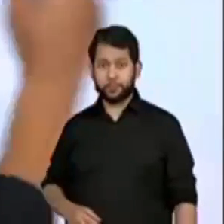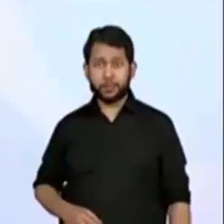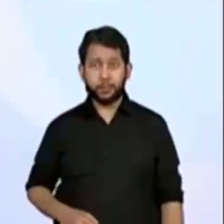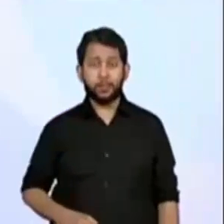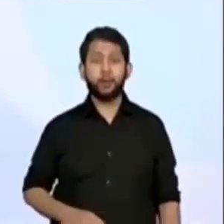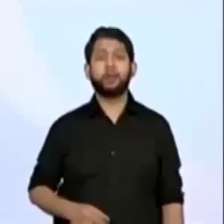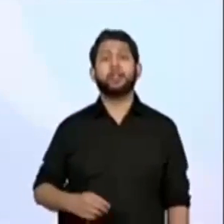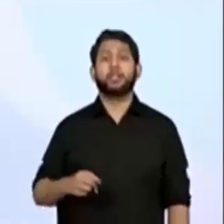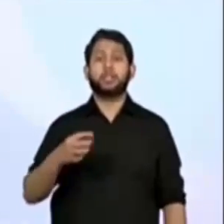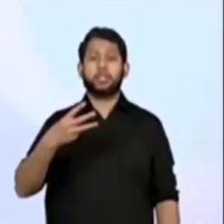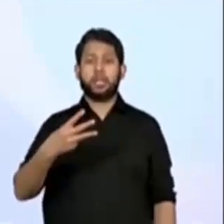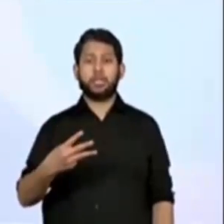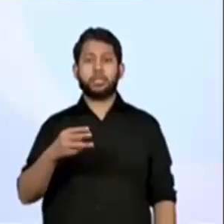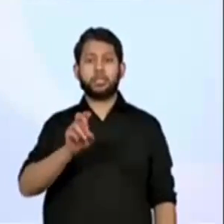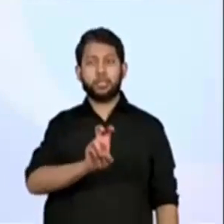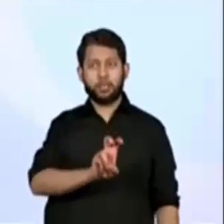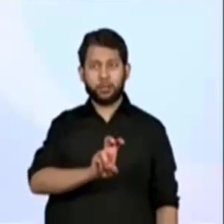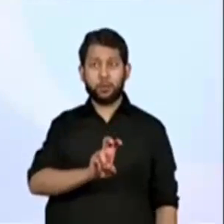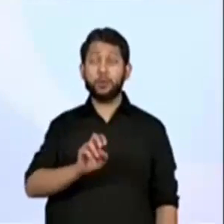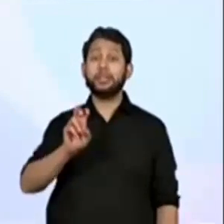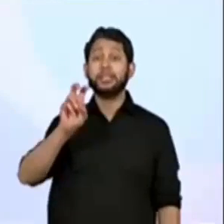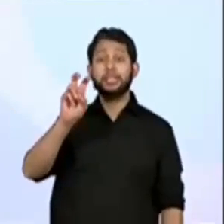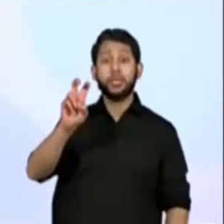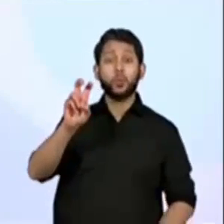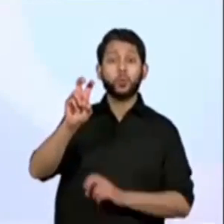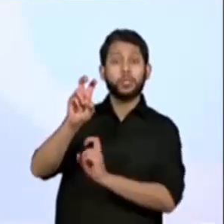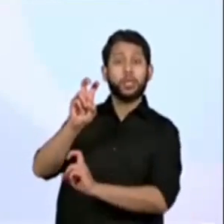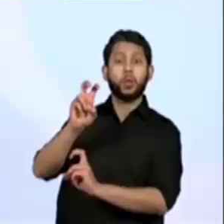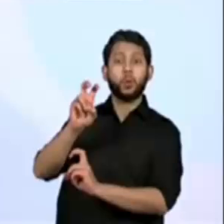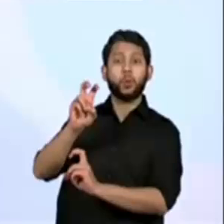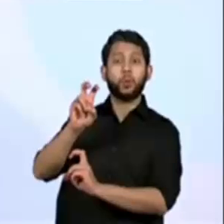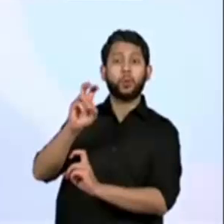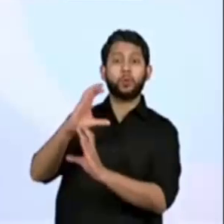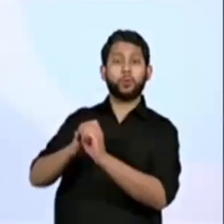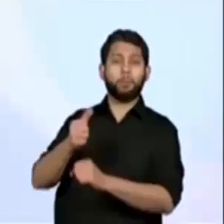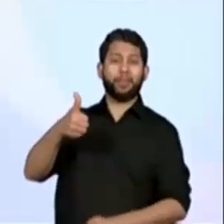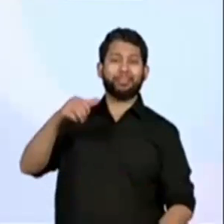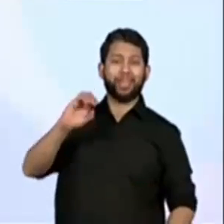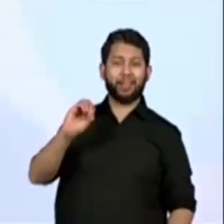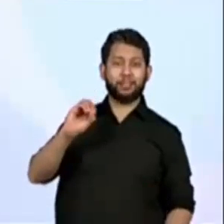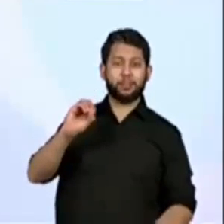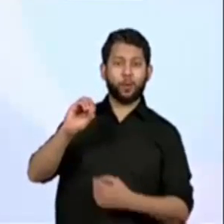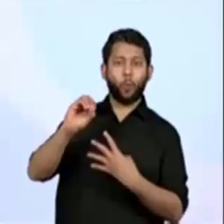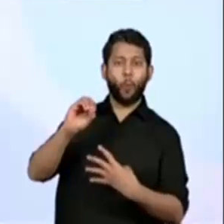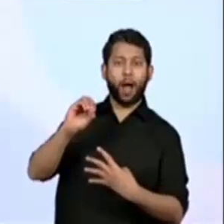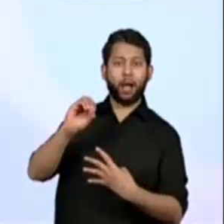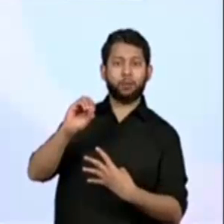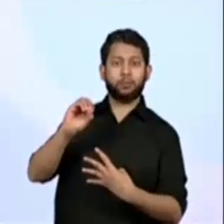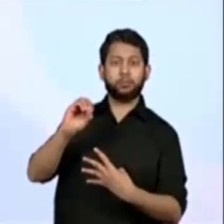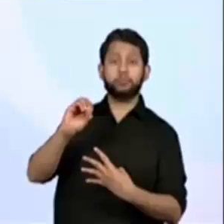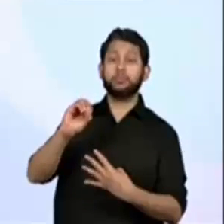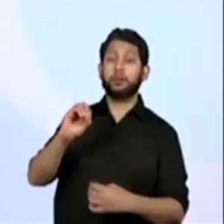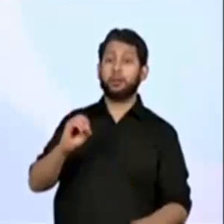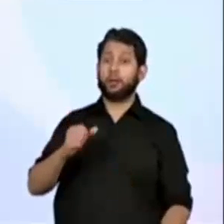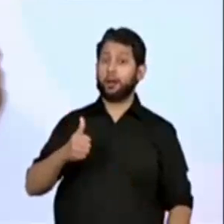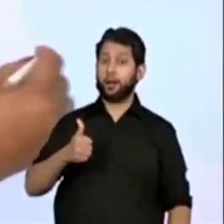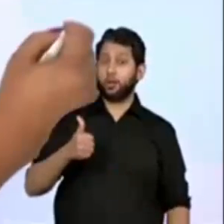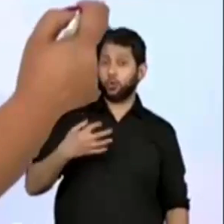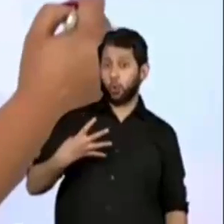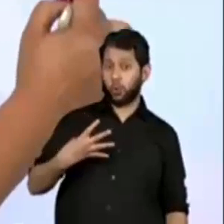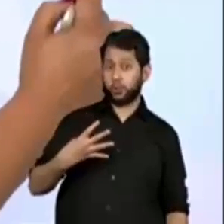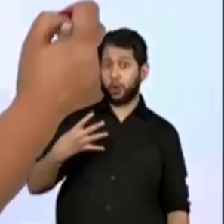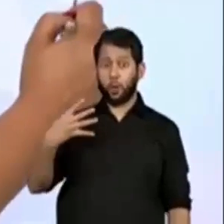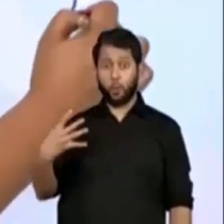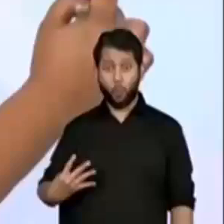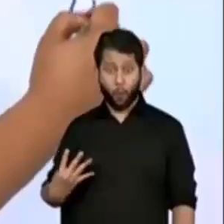pensou. Então, vamos lá. 5 mais 5 é igual a 10. E 10 mais 4 é